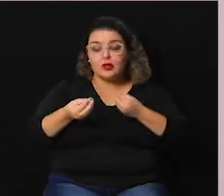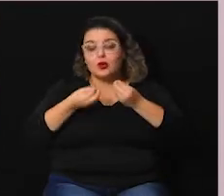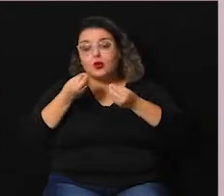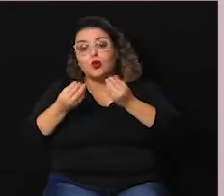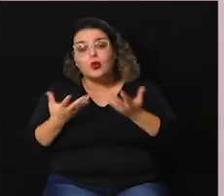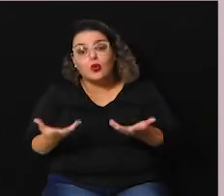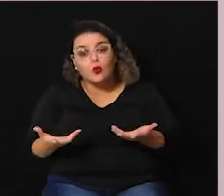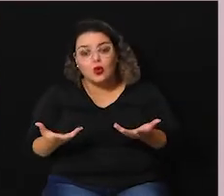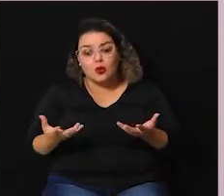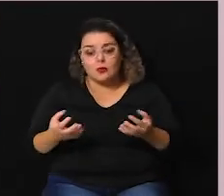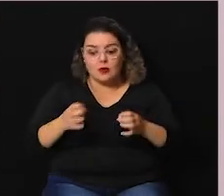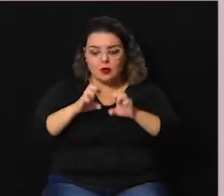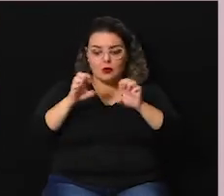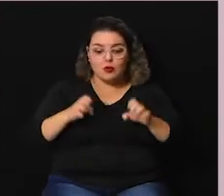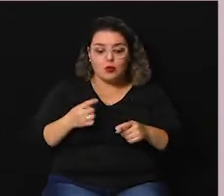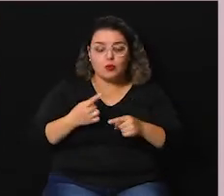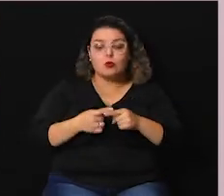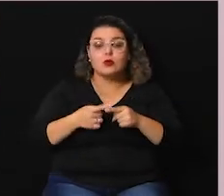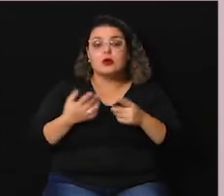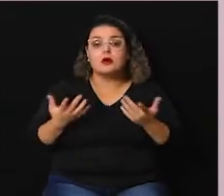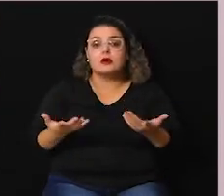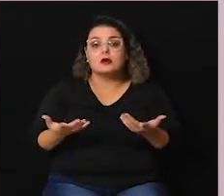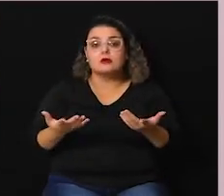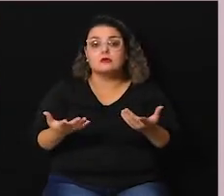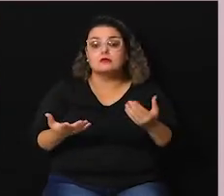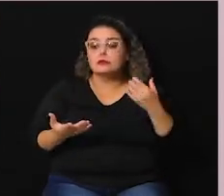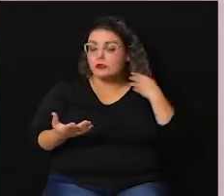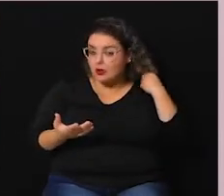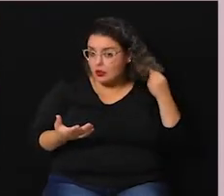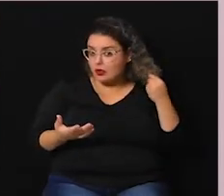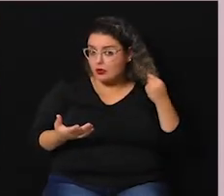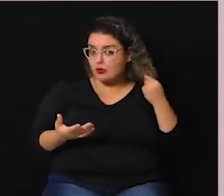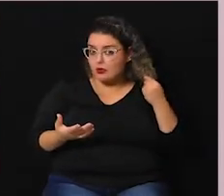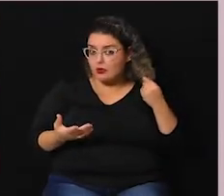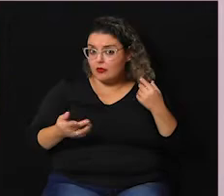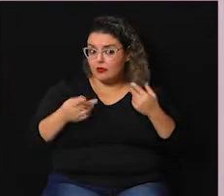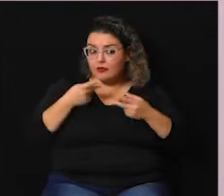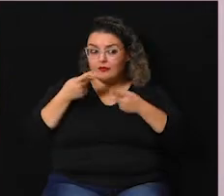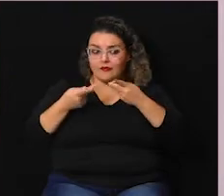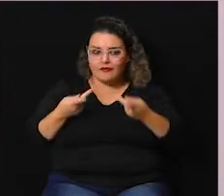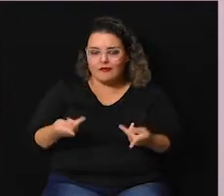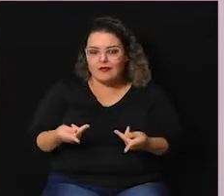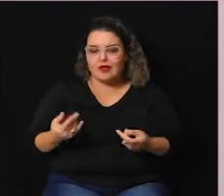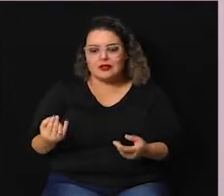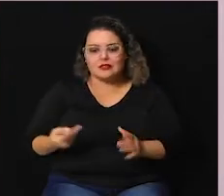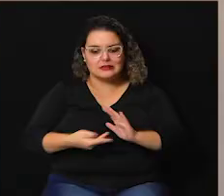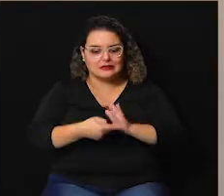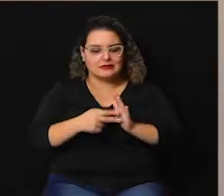que mexe com essa estrutura? Porque o cabelo diz tanto para a pessoa.